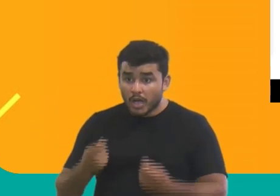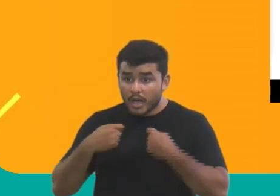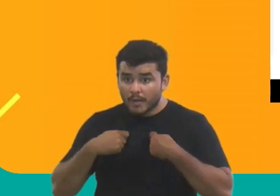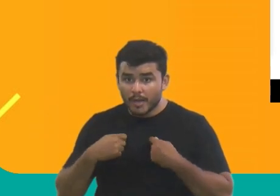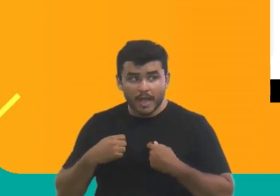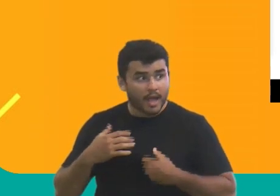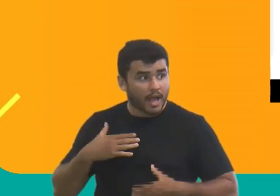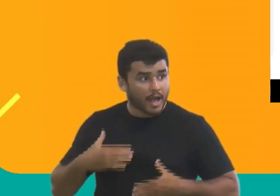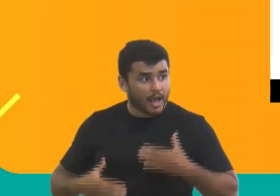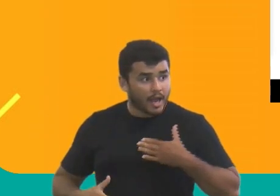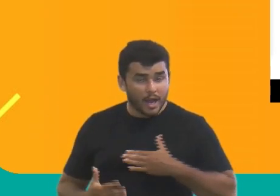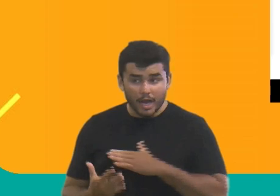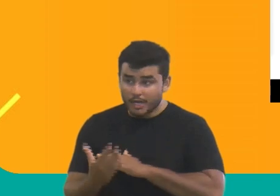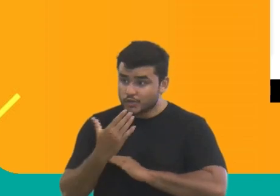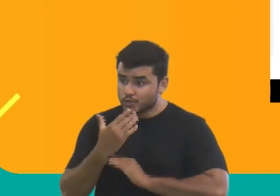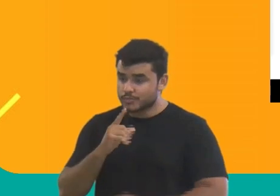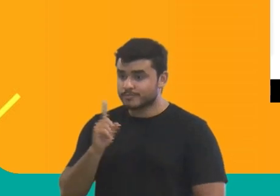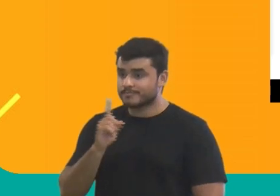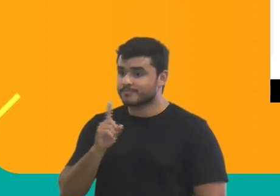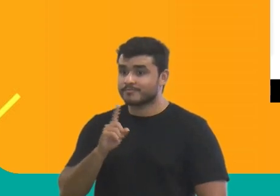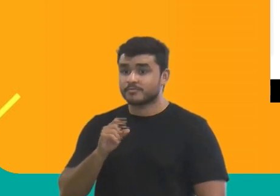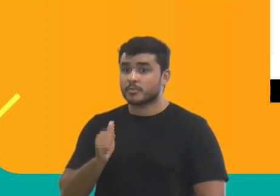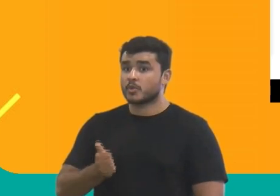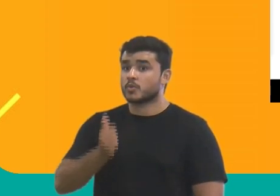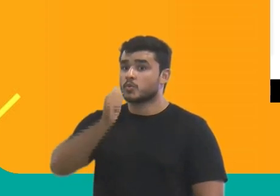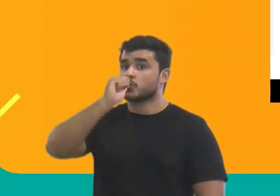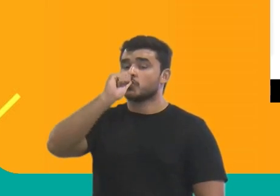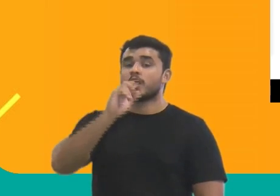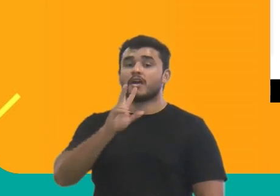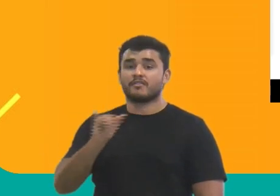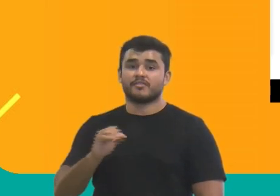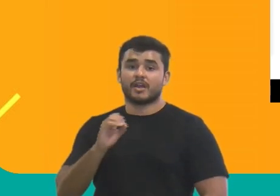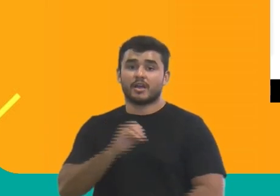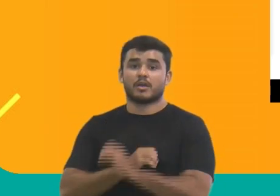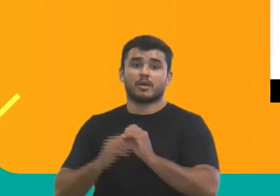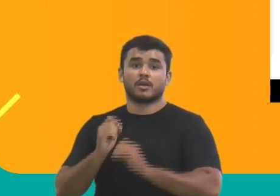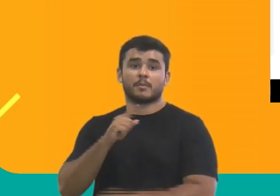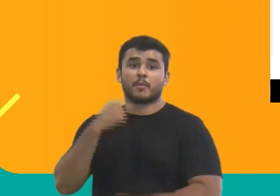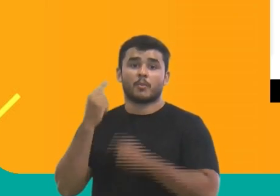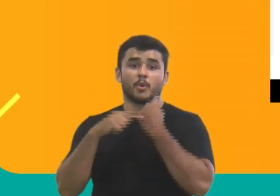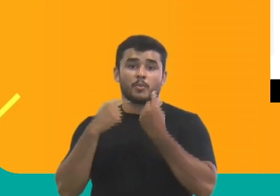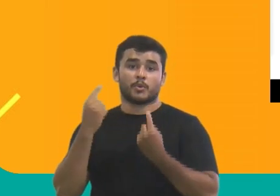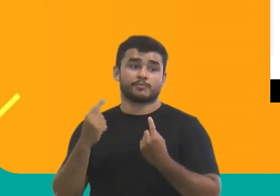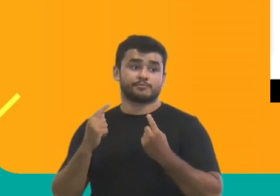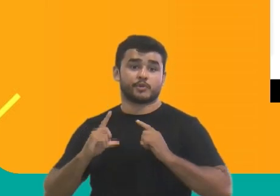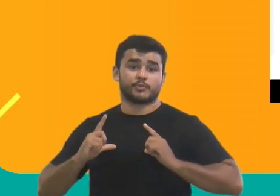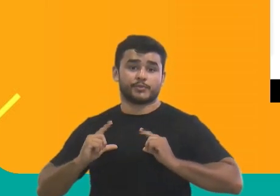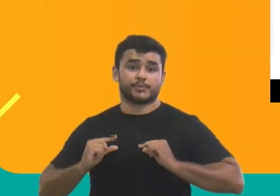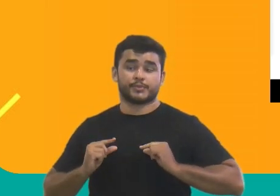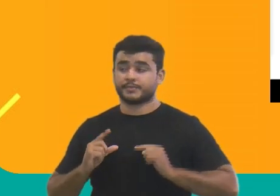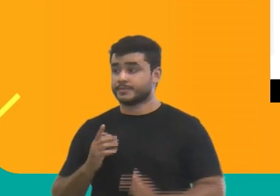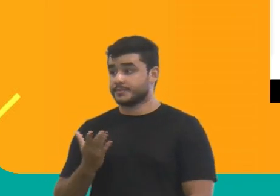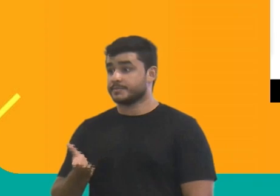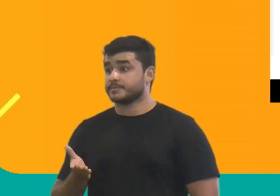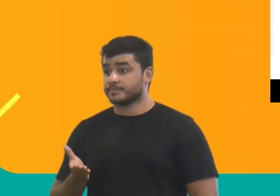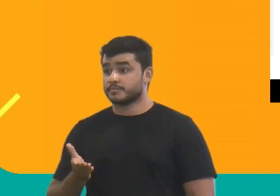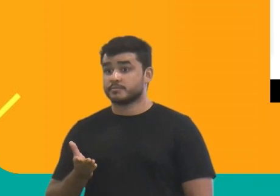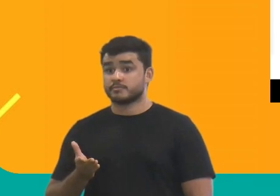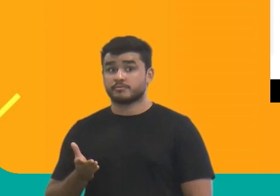posso encharcar as células dela, olha as células da Carol morrendo. Aí ela vai ter que gastar, porque para fabricar célula é